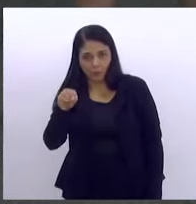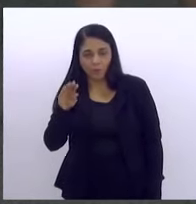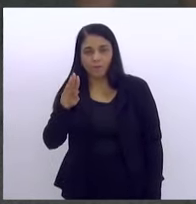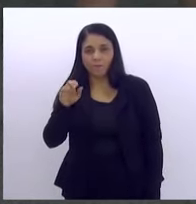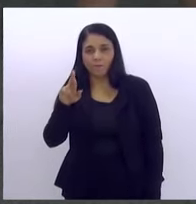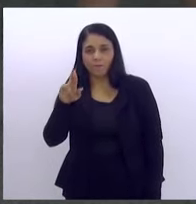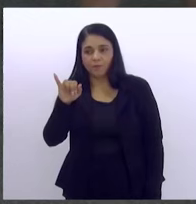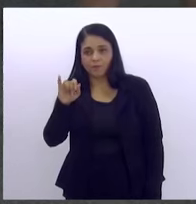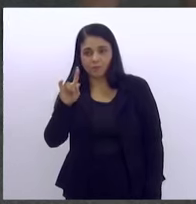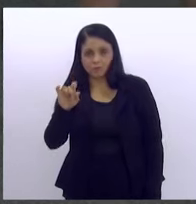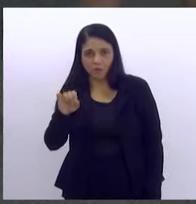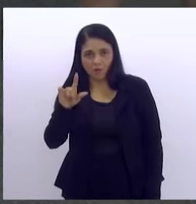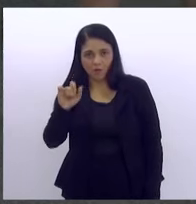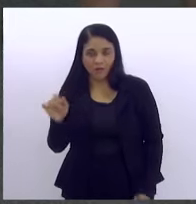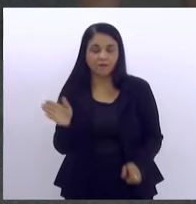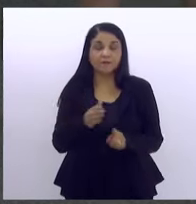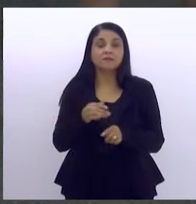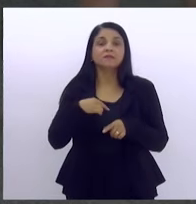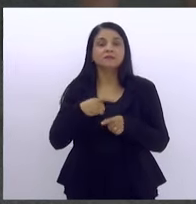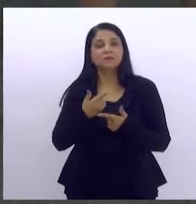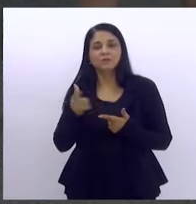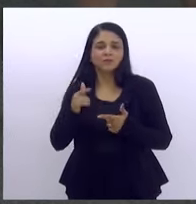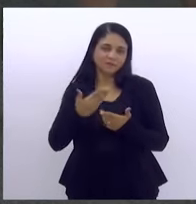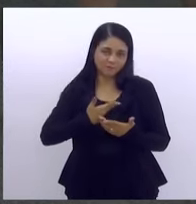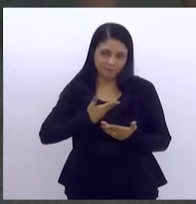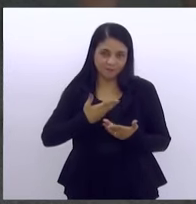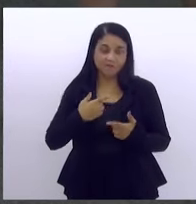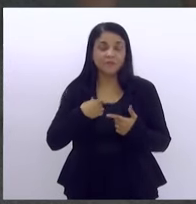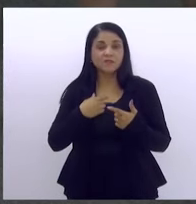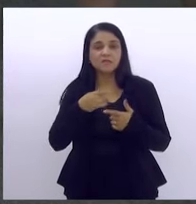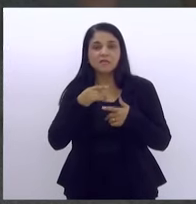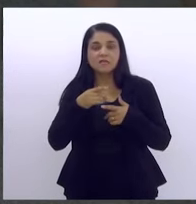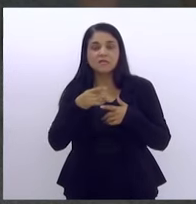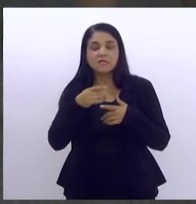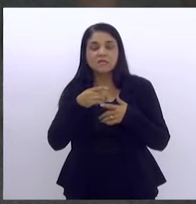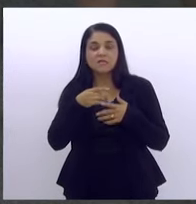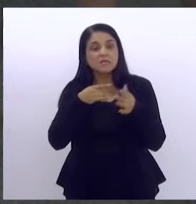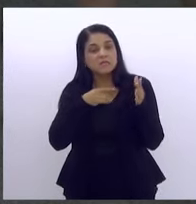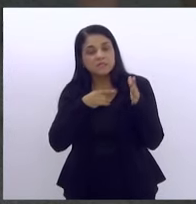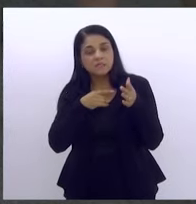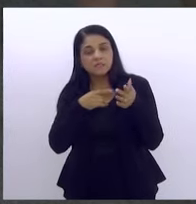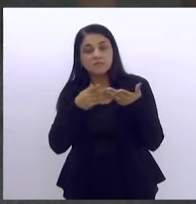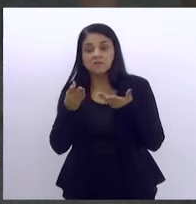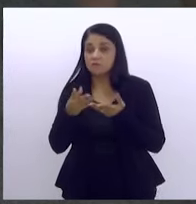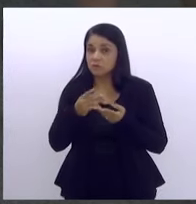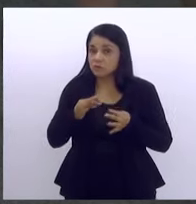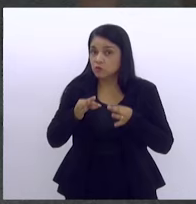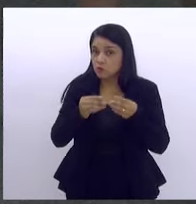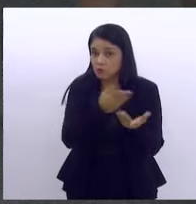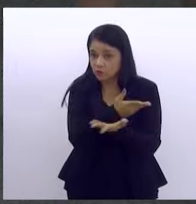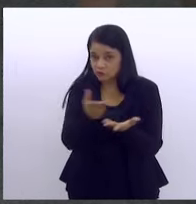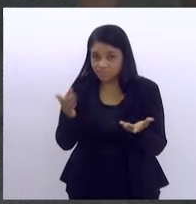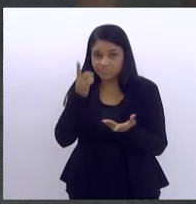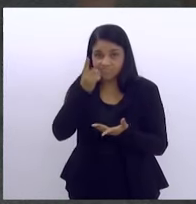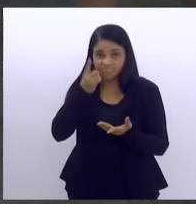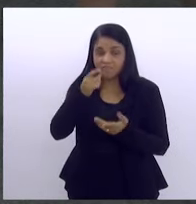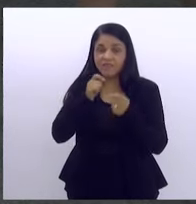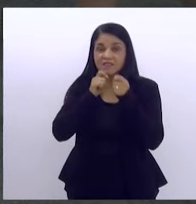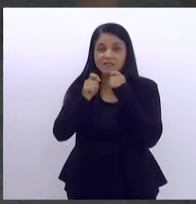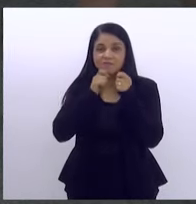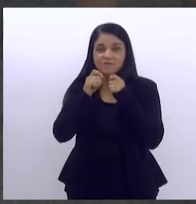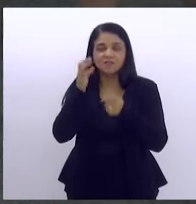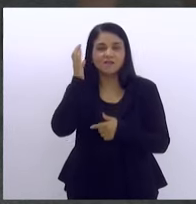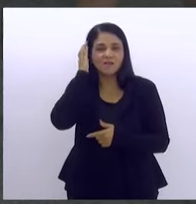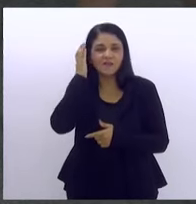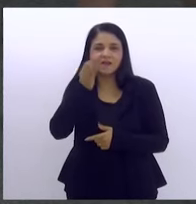queria, sugerir aqui aos nossos parlamentares de se oferecerem, se apresentarem para essa entrevista na Rádio Alerge. Foi muito